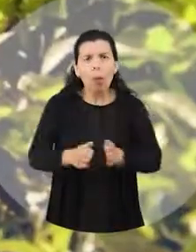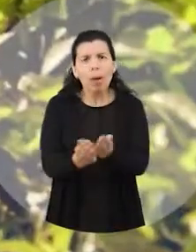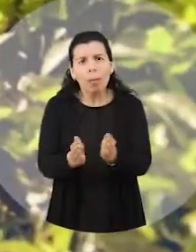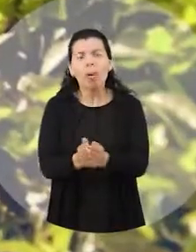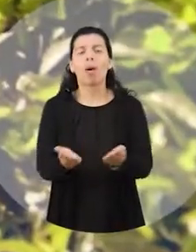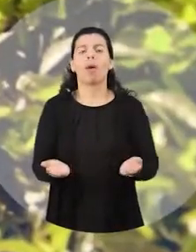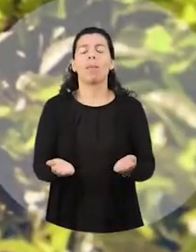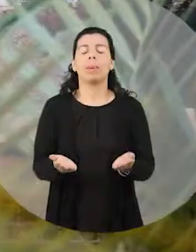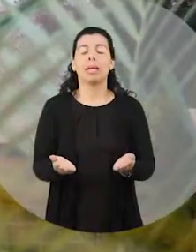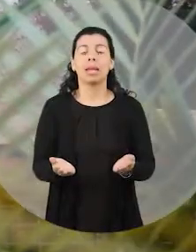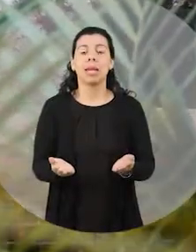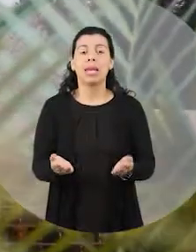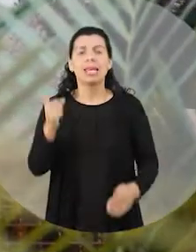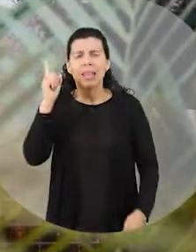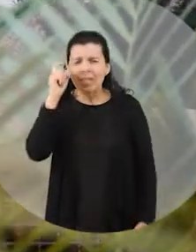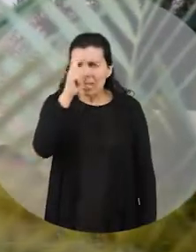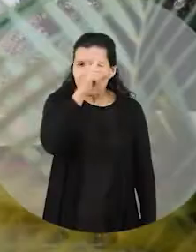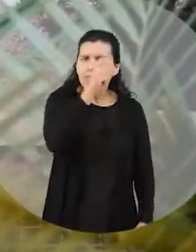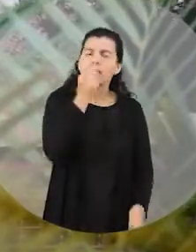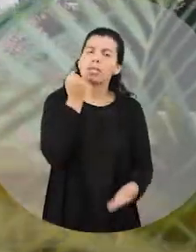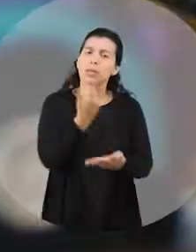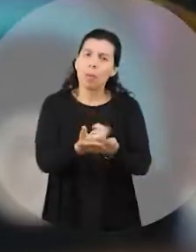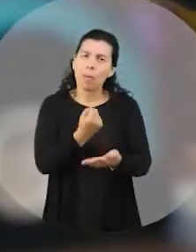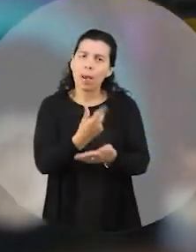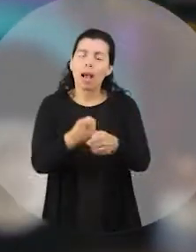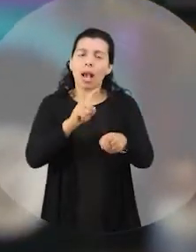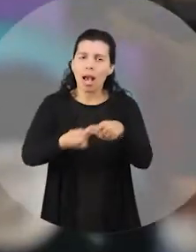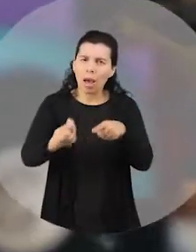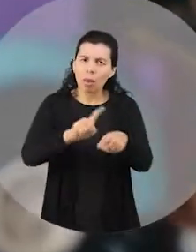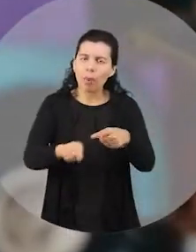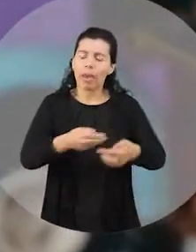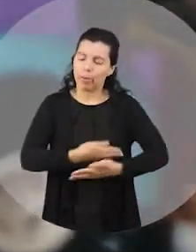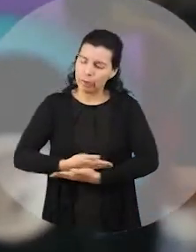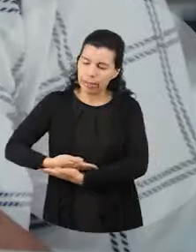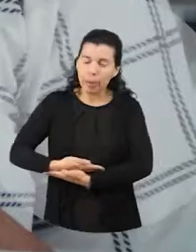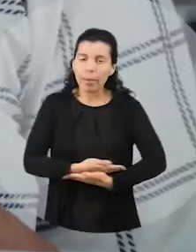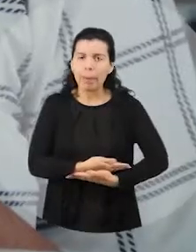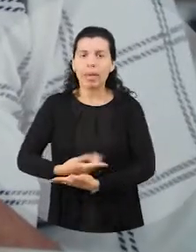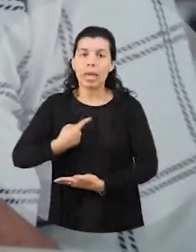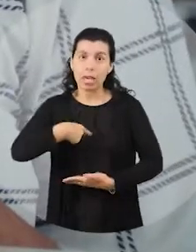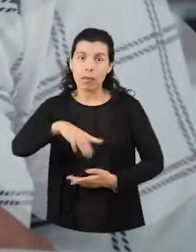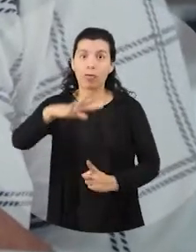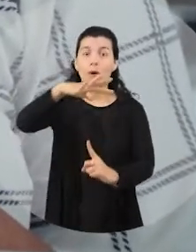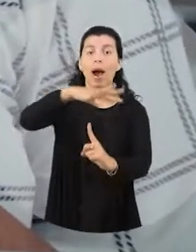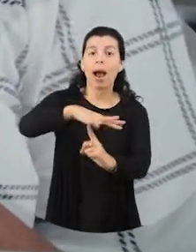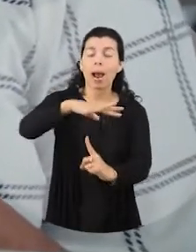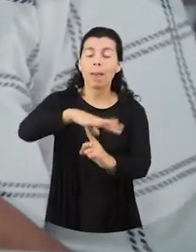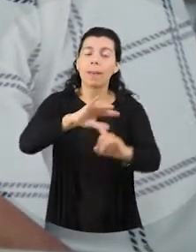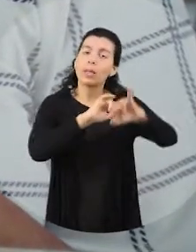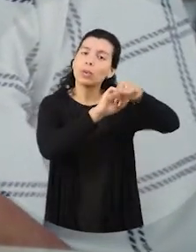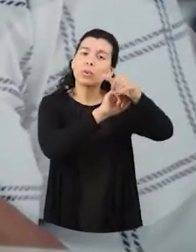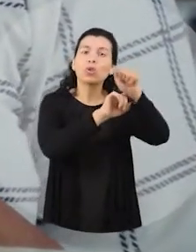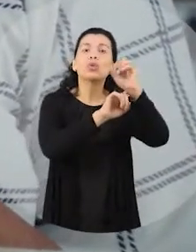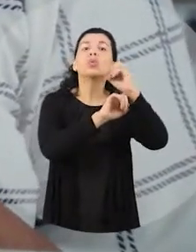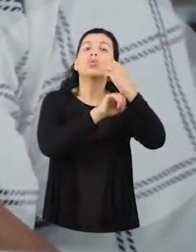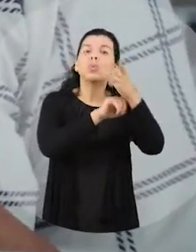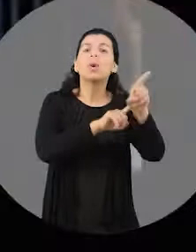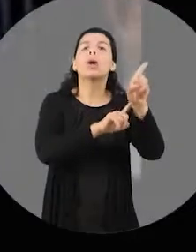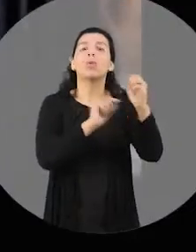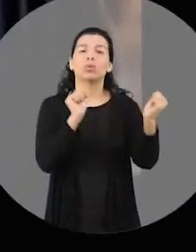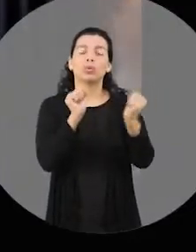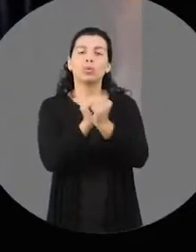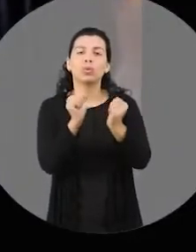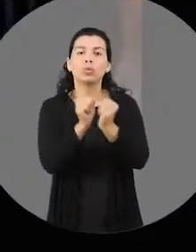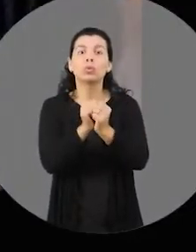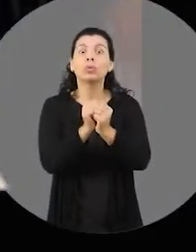tava difícil pagar aluguel tava com criança recém-nascido e fui para o acampamento João Cândido foi aonde que eu conheci o